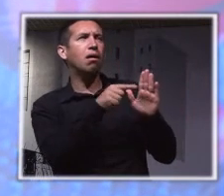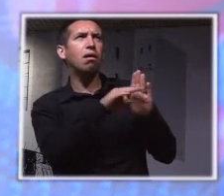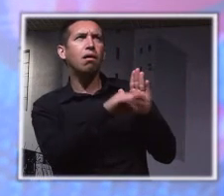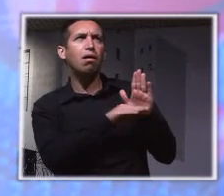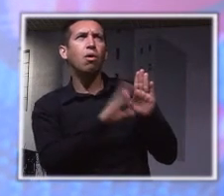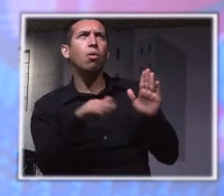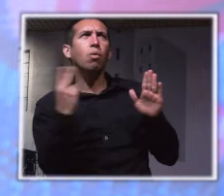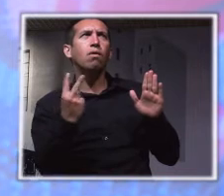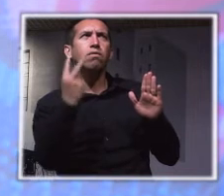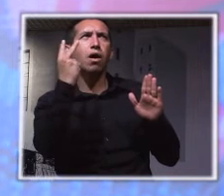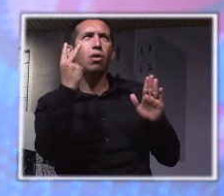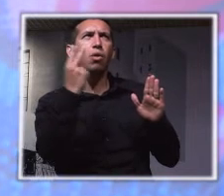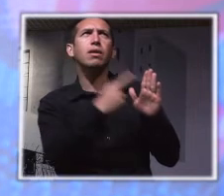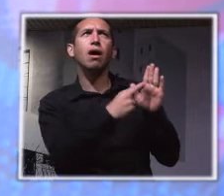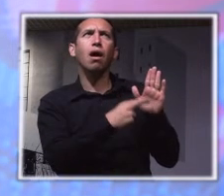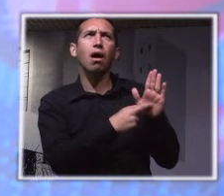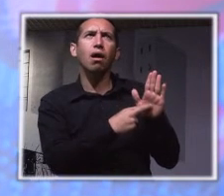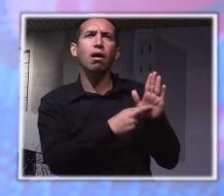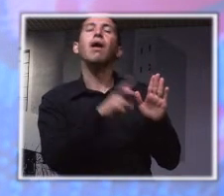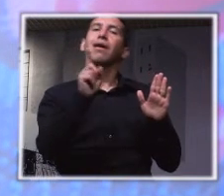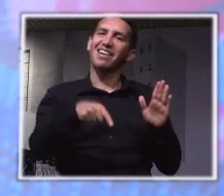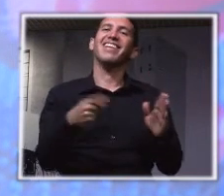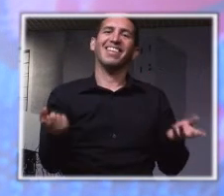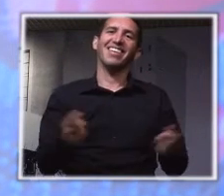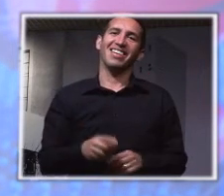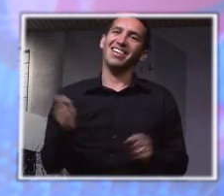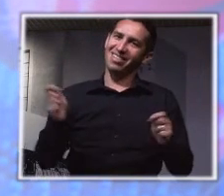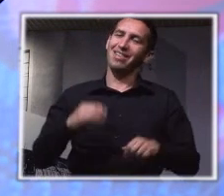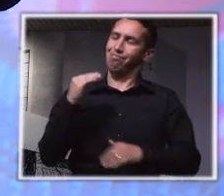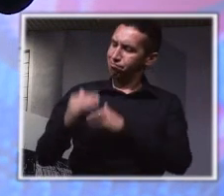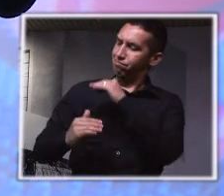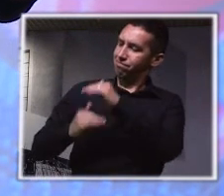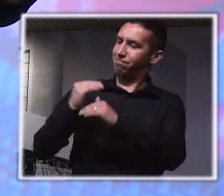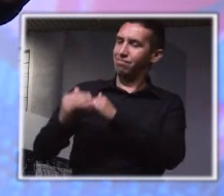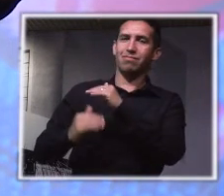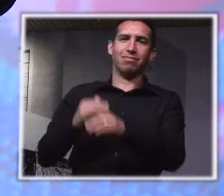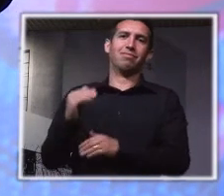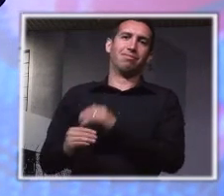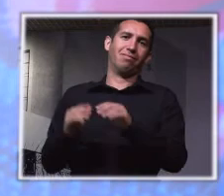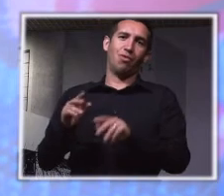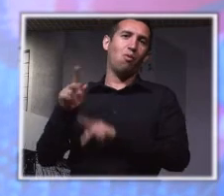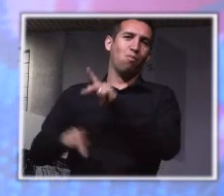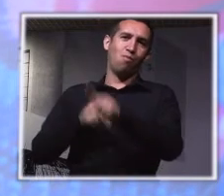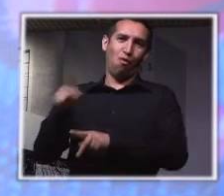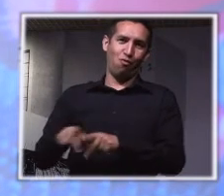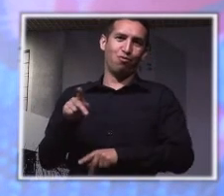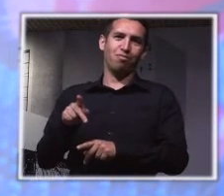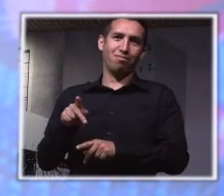que estão por trás de uma norma. É assim que se constrói uma nação de paz.